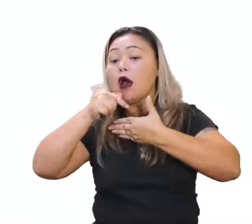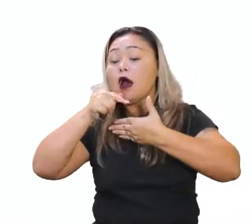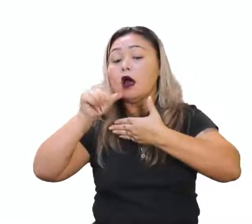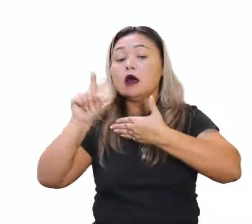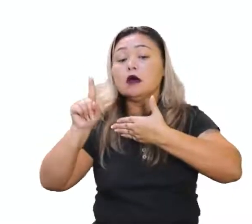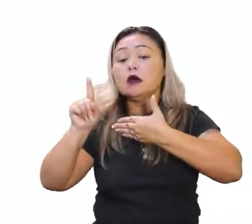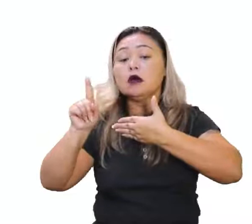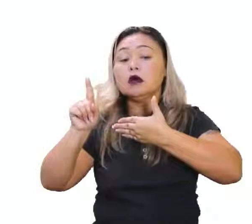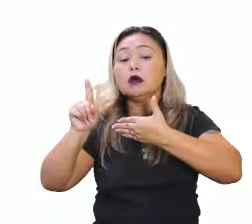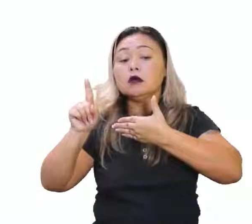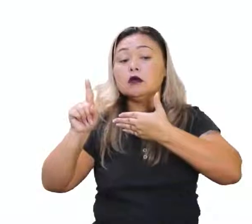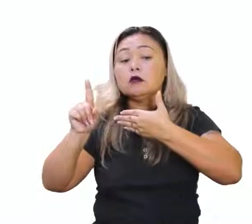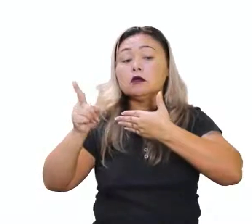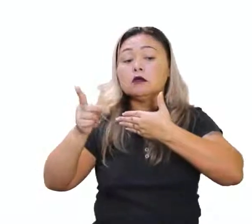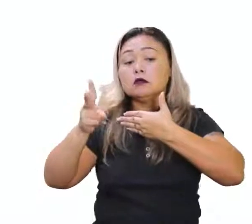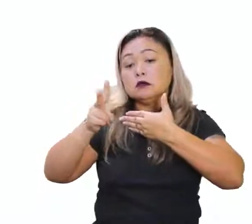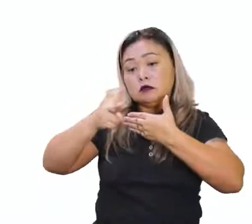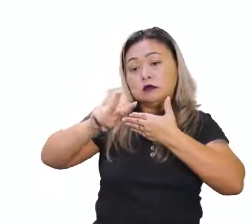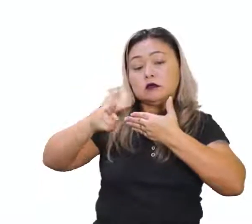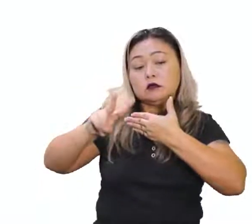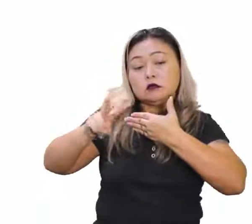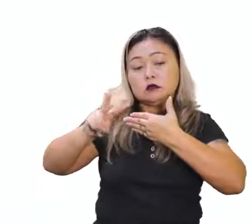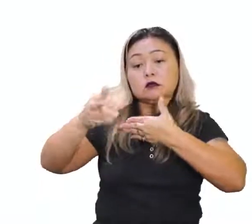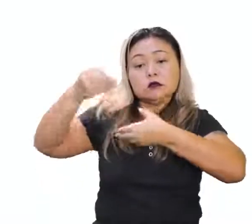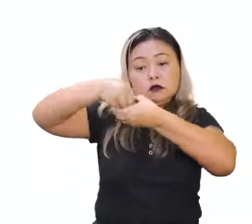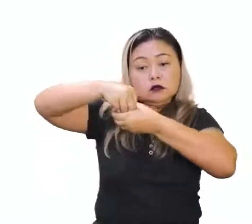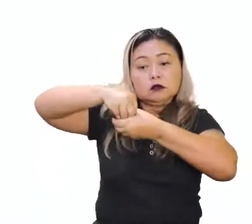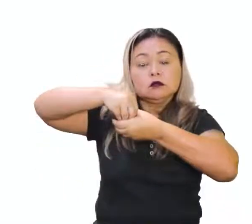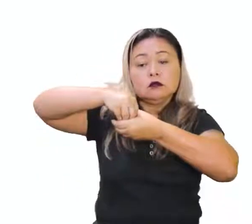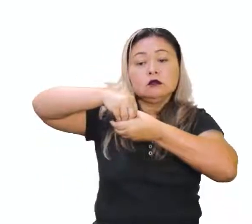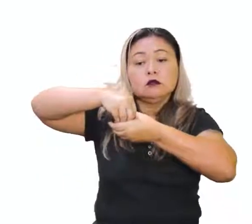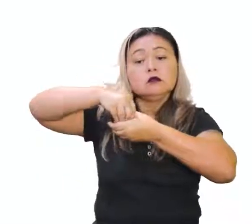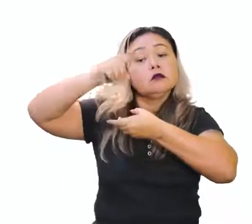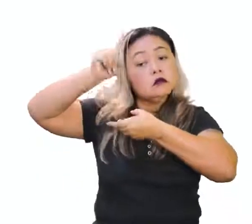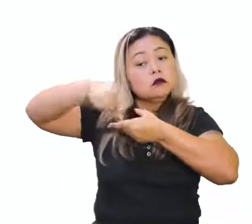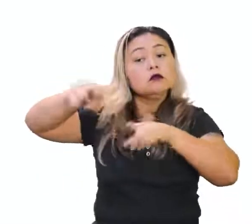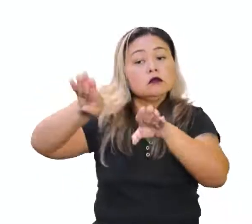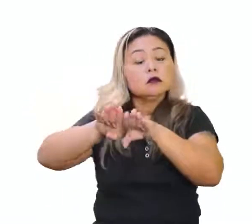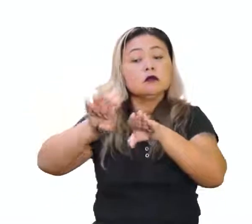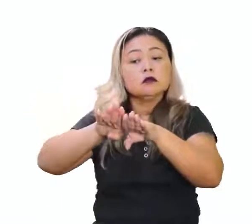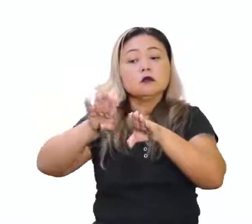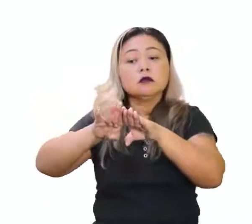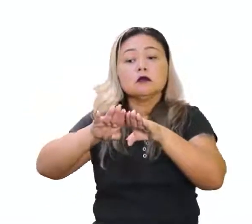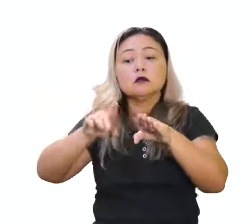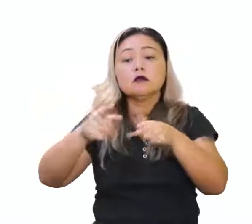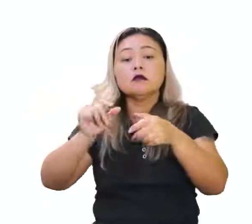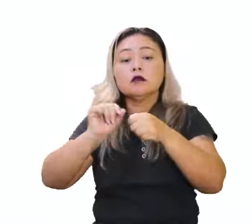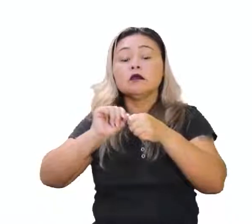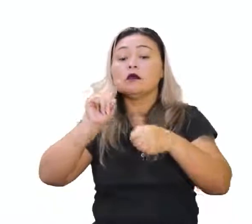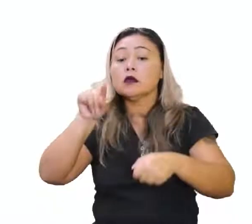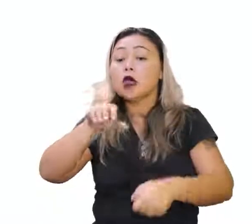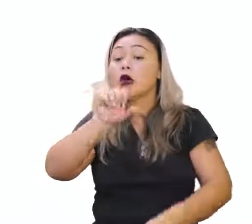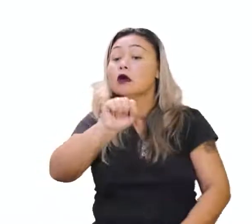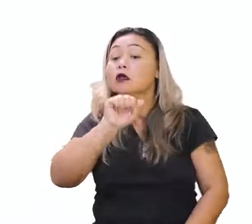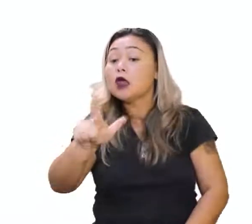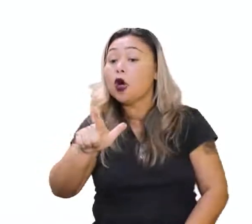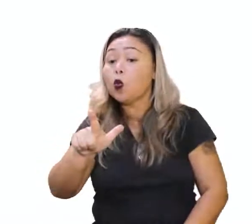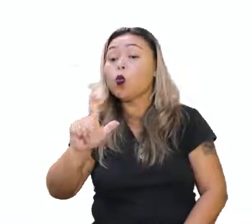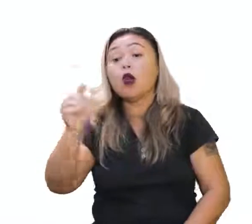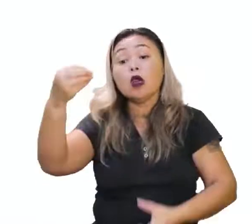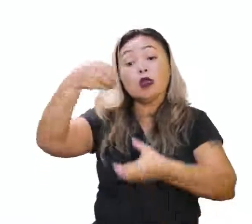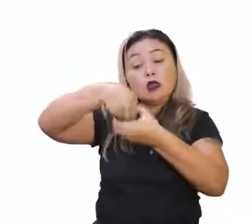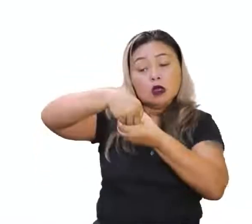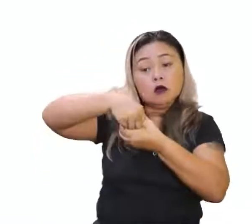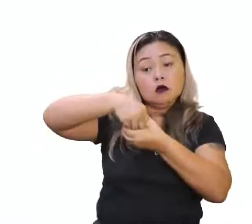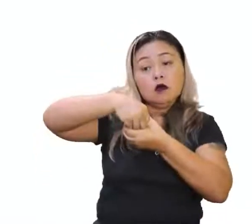ou aqui também, que eu não coloquei a parte interna, que aí também a parte interna vai o sal e o coxo